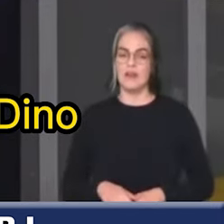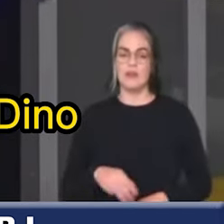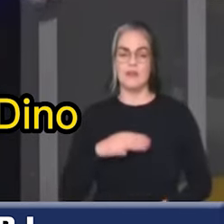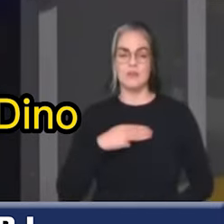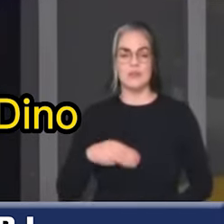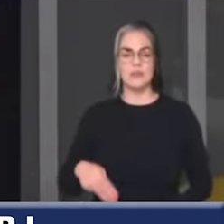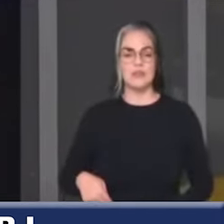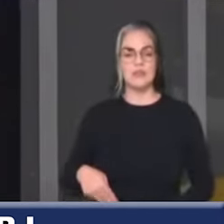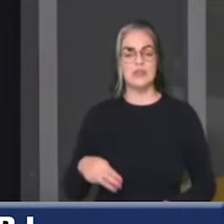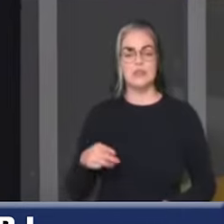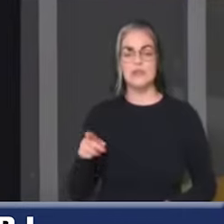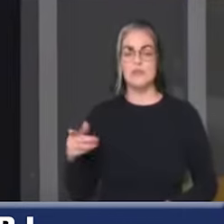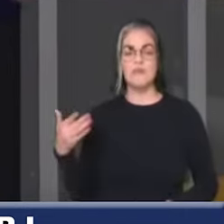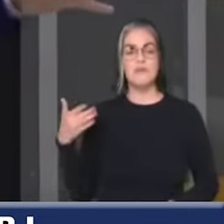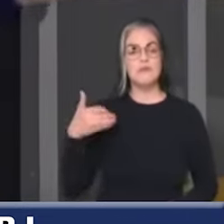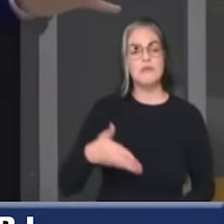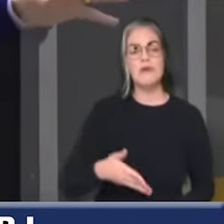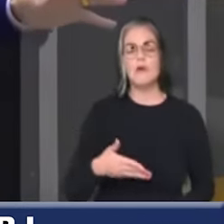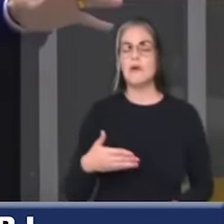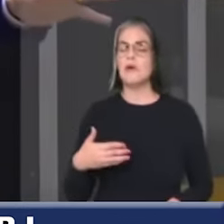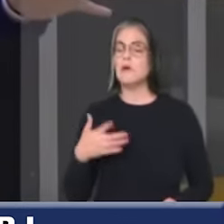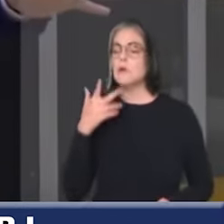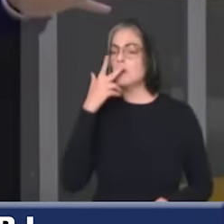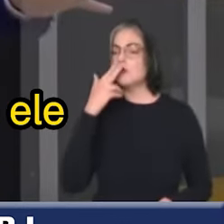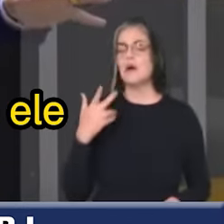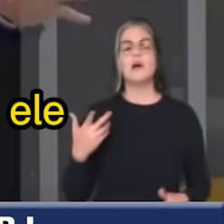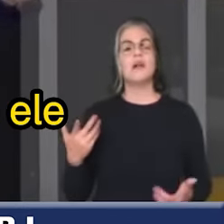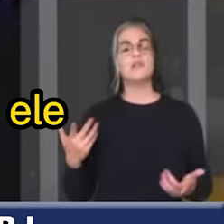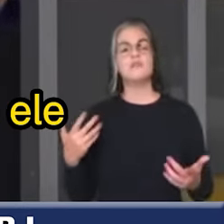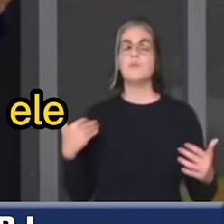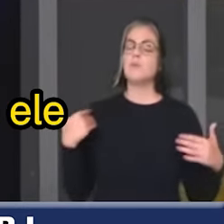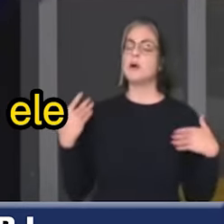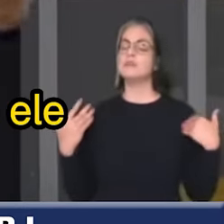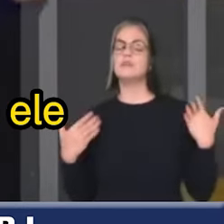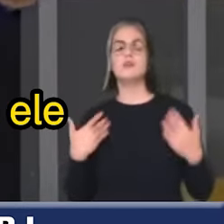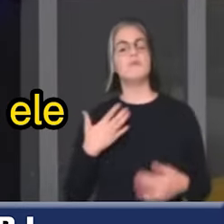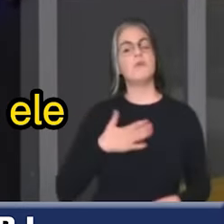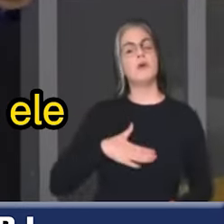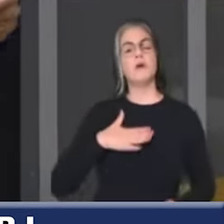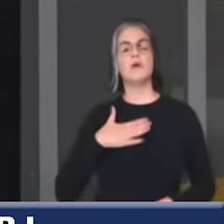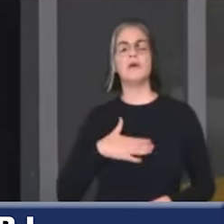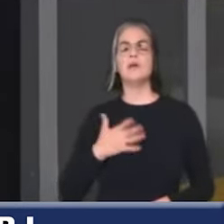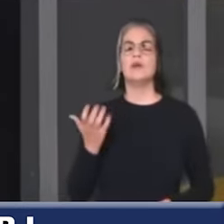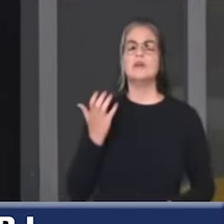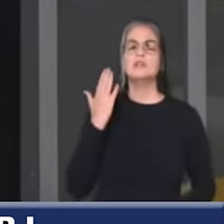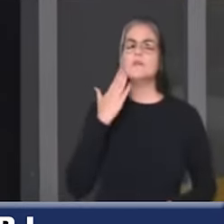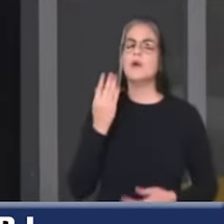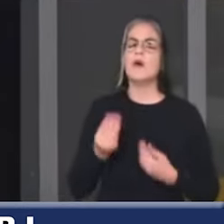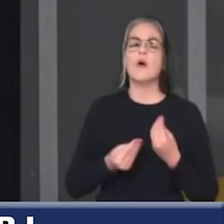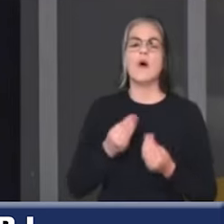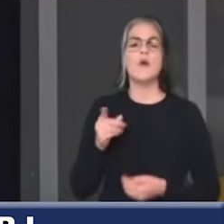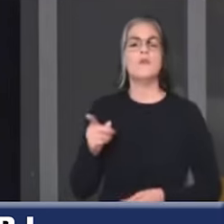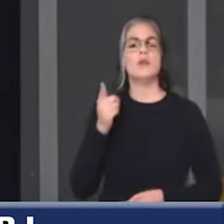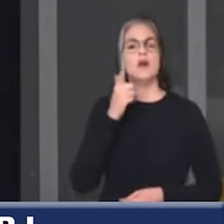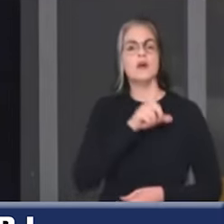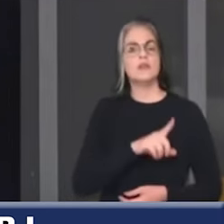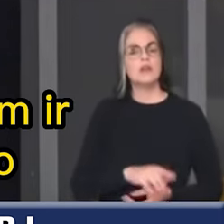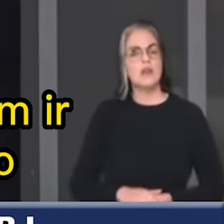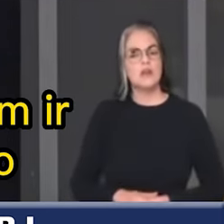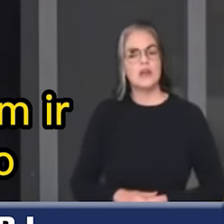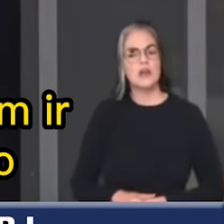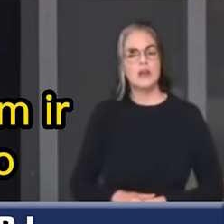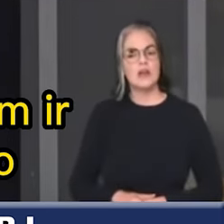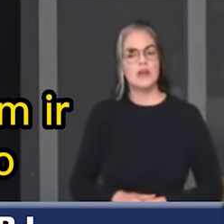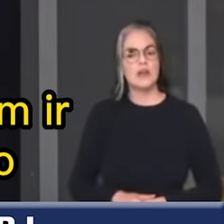se estivesse com amigos. E nós queremos saber como ele conseguiu, porque nem o Google,